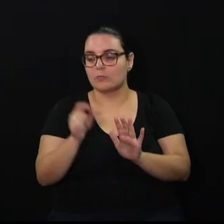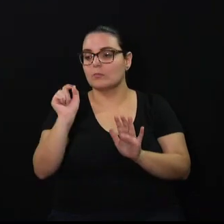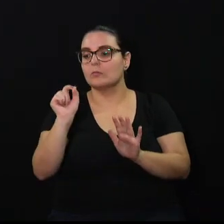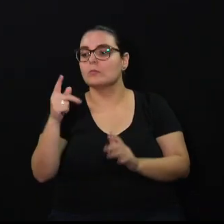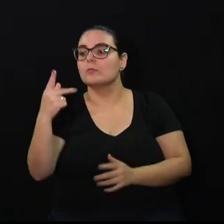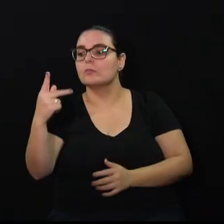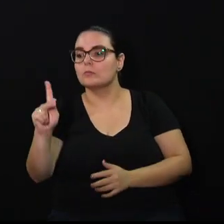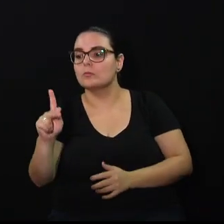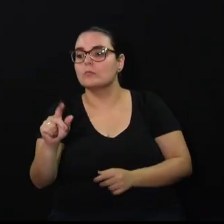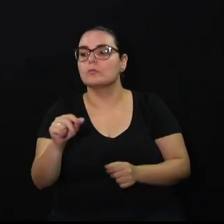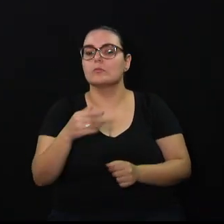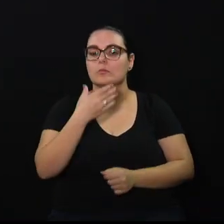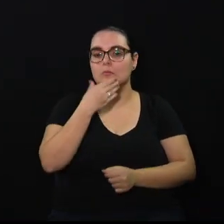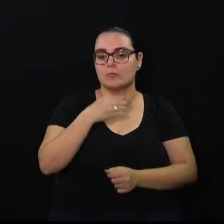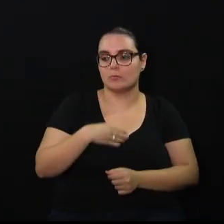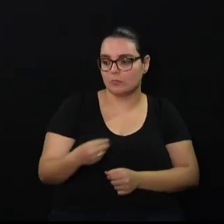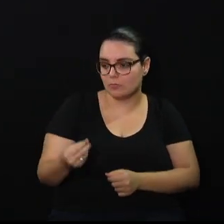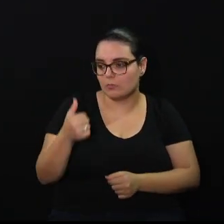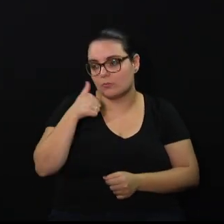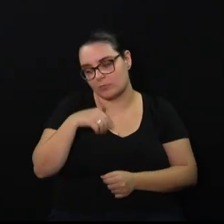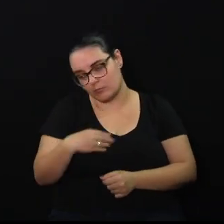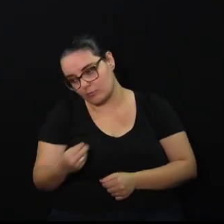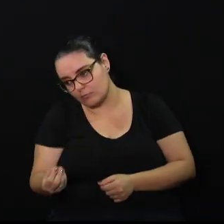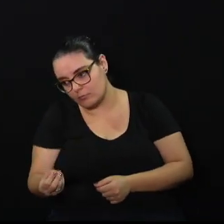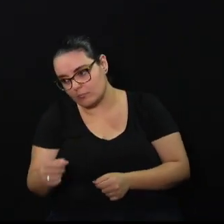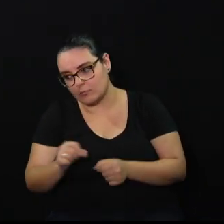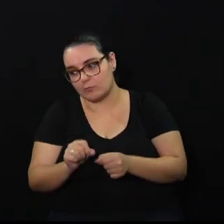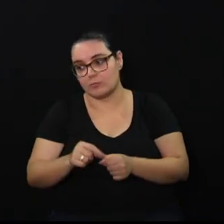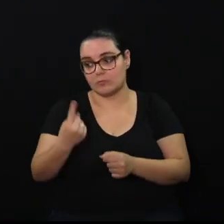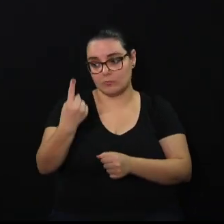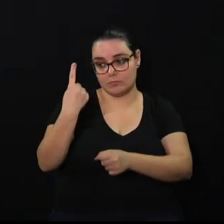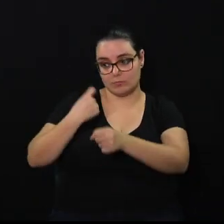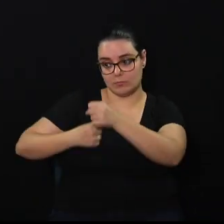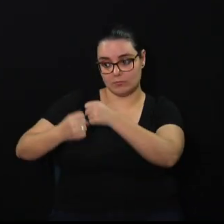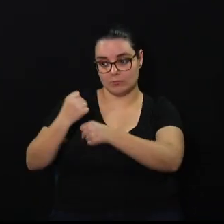há um ano e olha só o que ele já consegue fazer agora